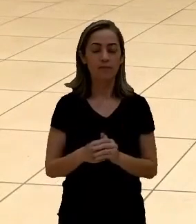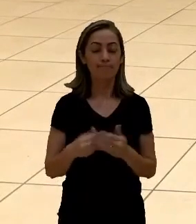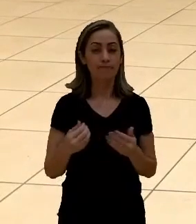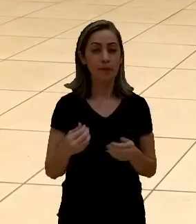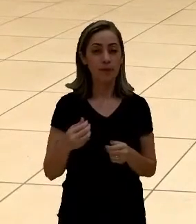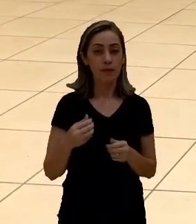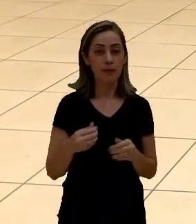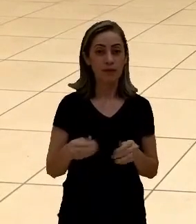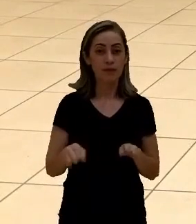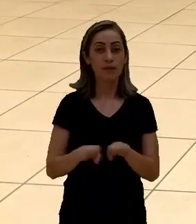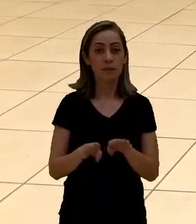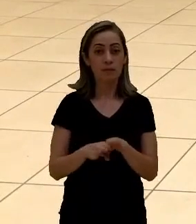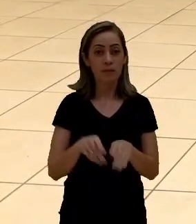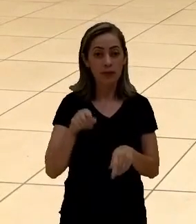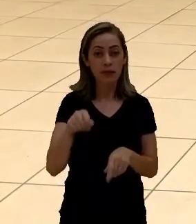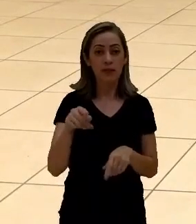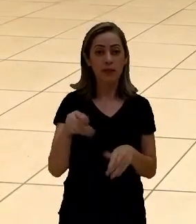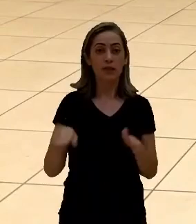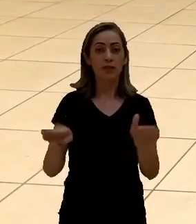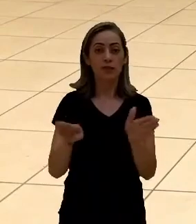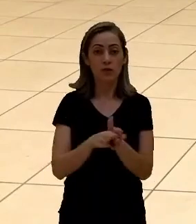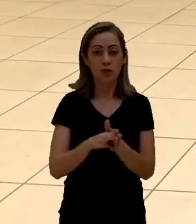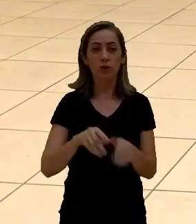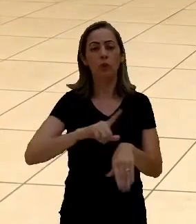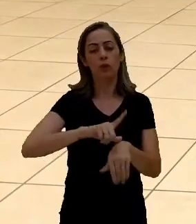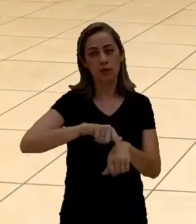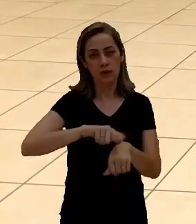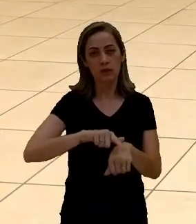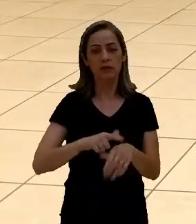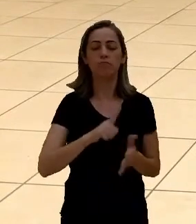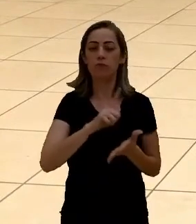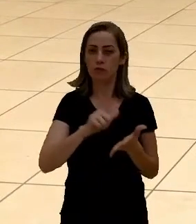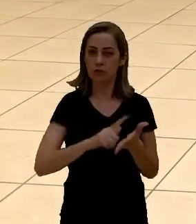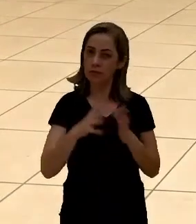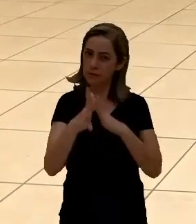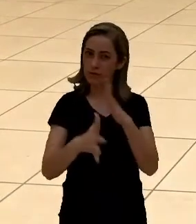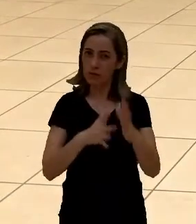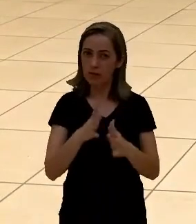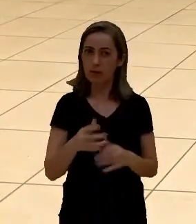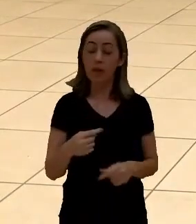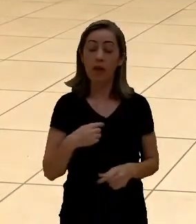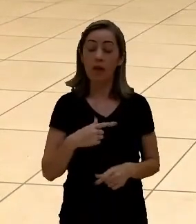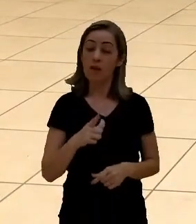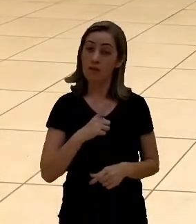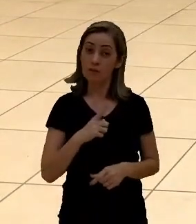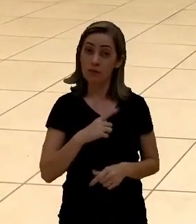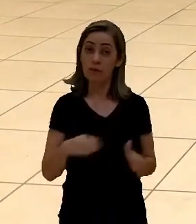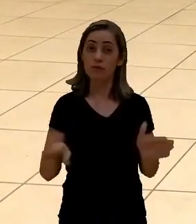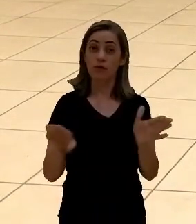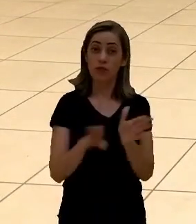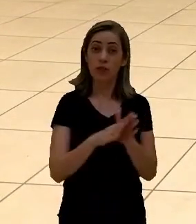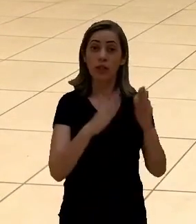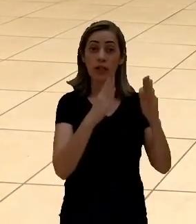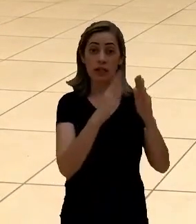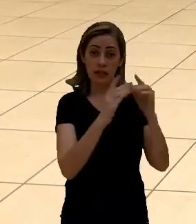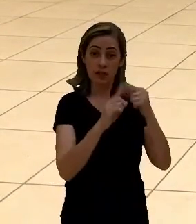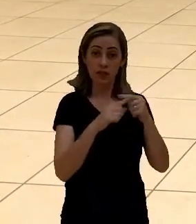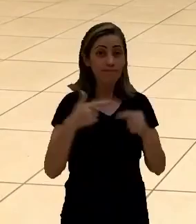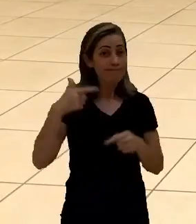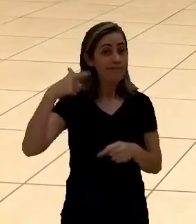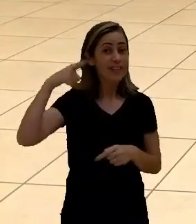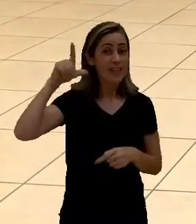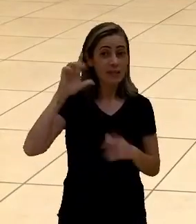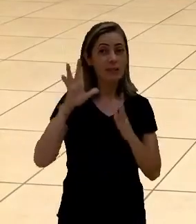então liturgicamente falando eu tenho que chegar à igreja antes da